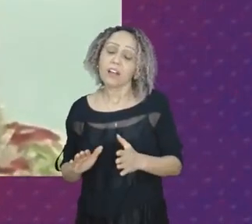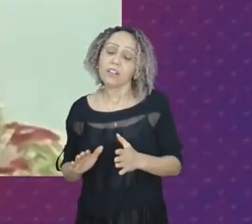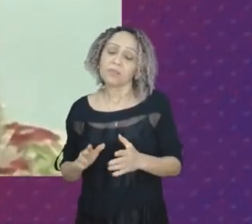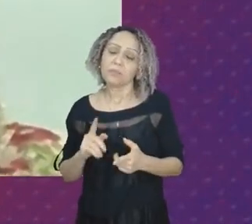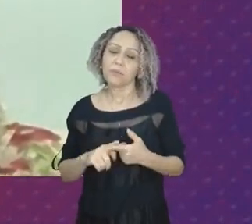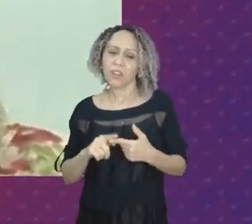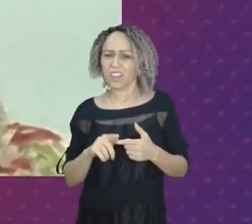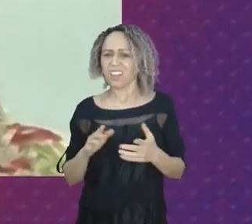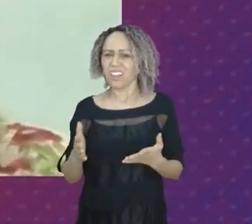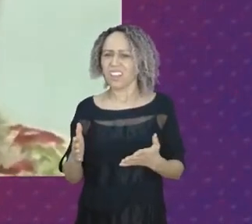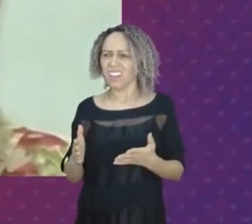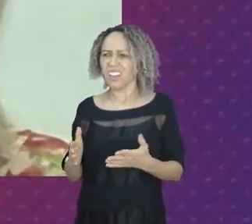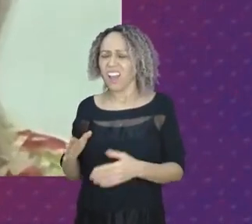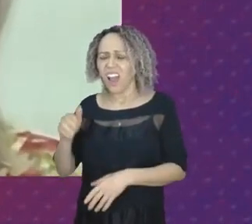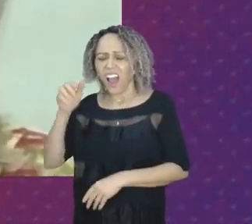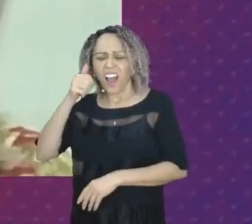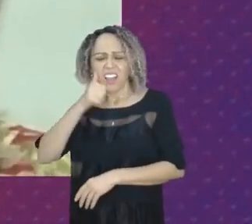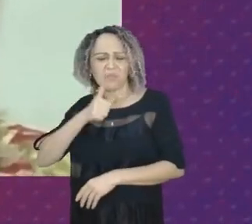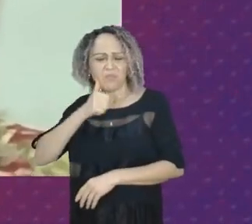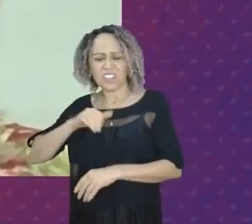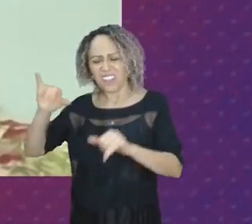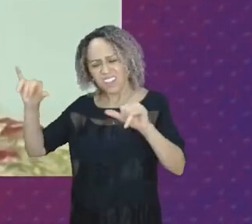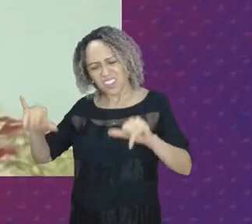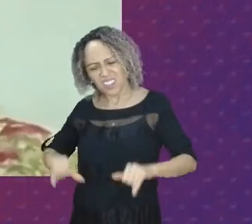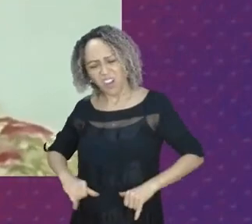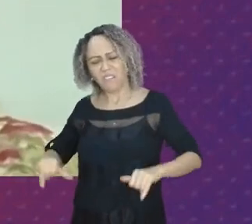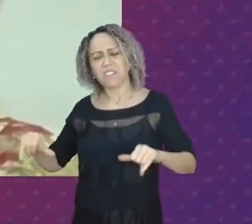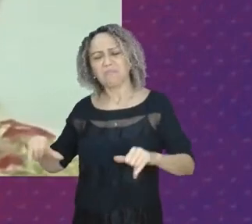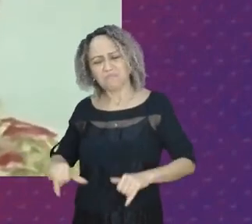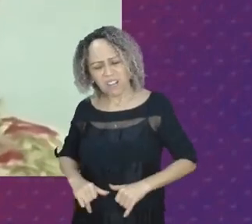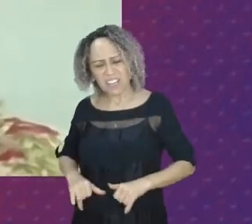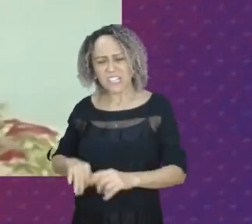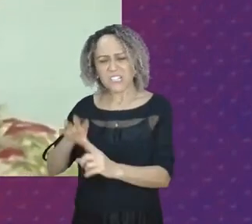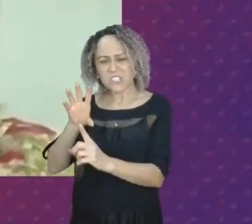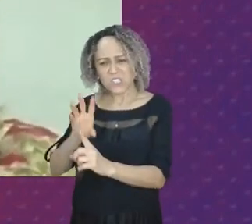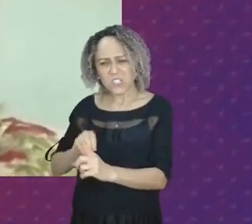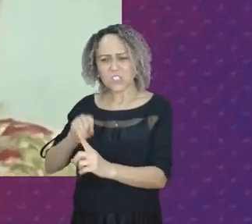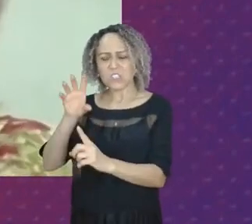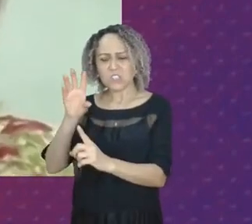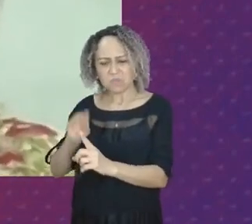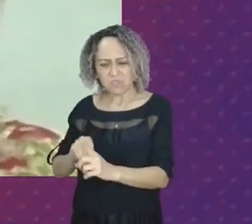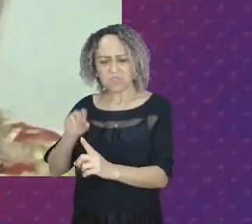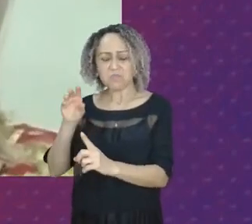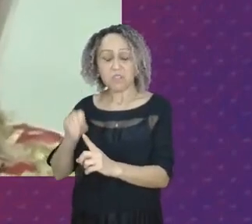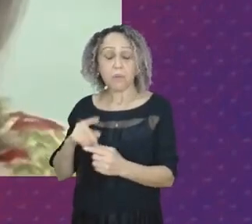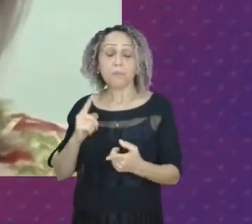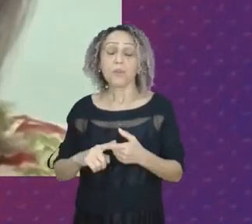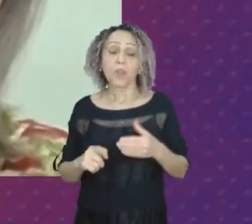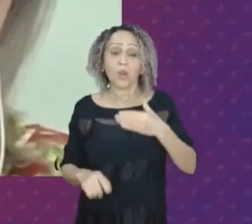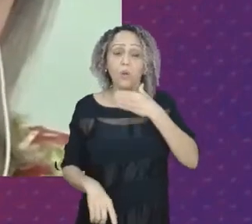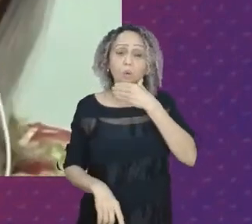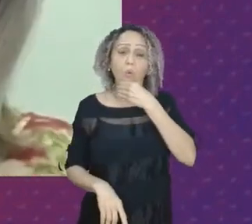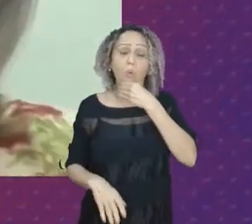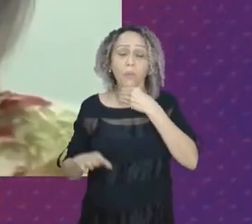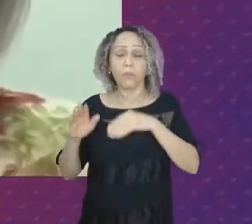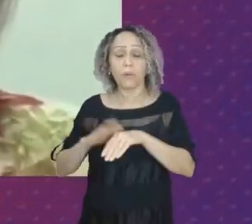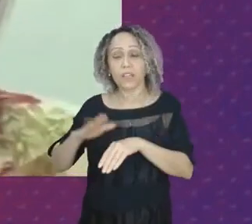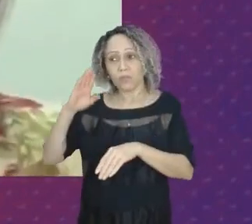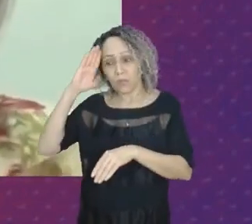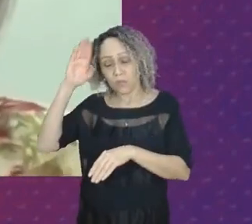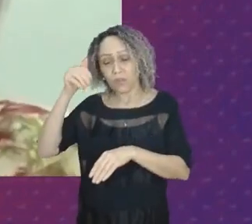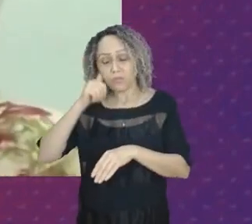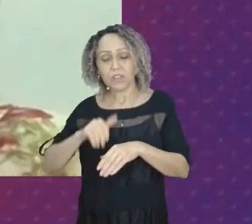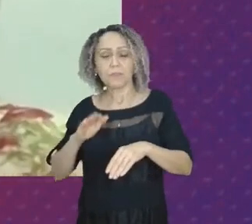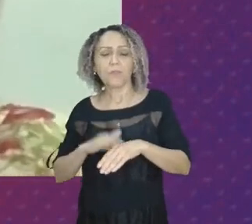uma posição mais privilegiada e que usa esse cargo de comando, de chefia, de poder